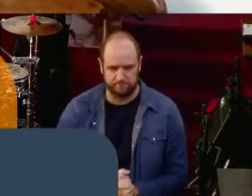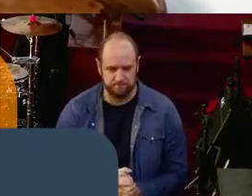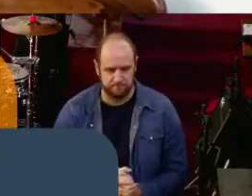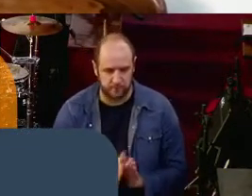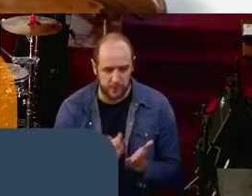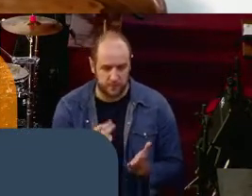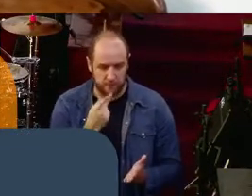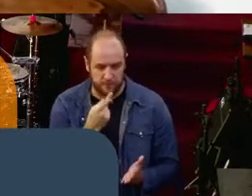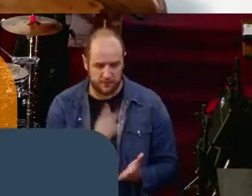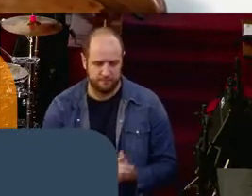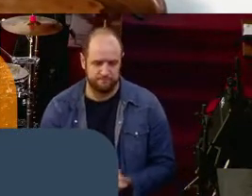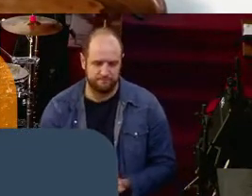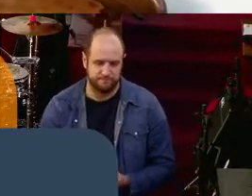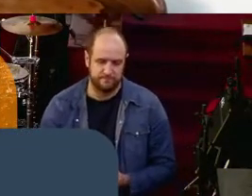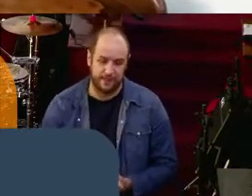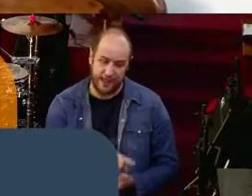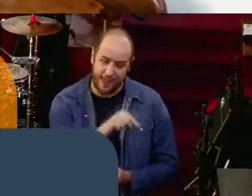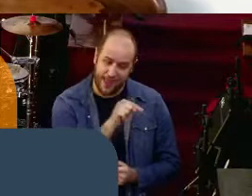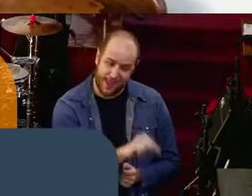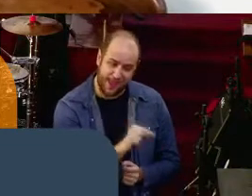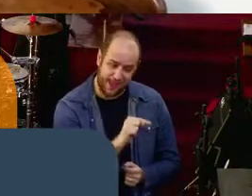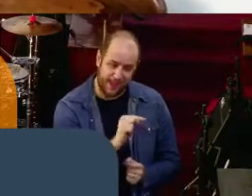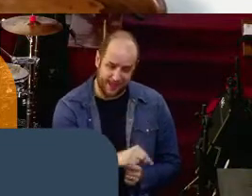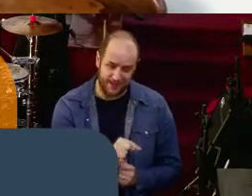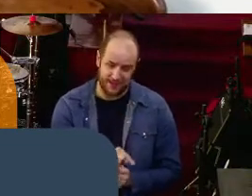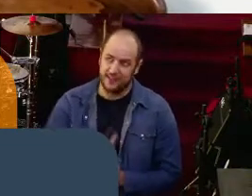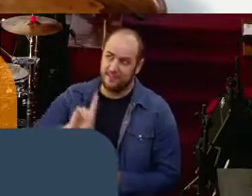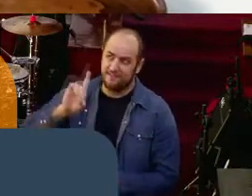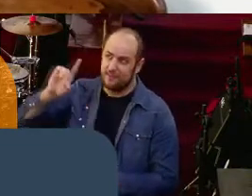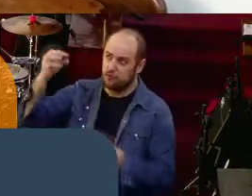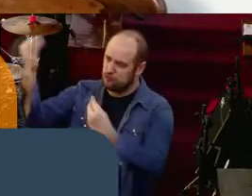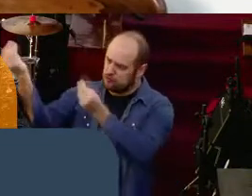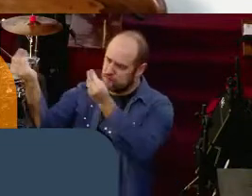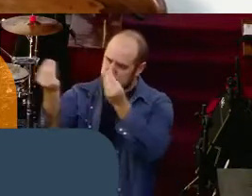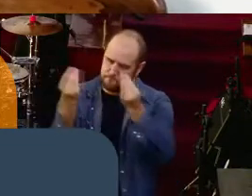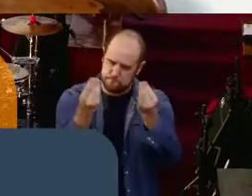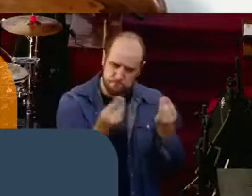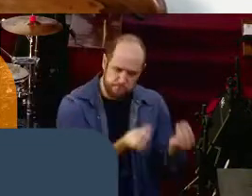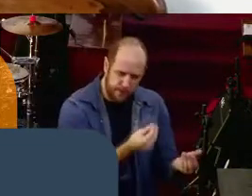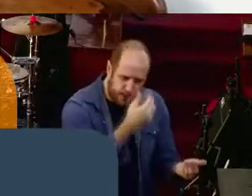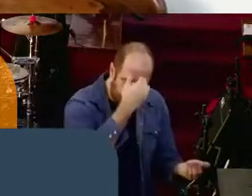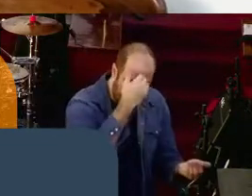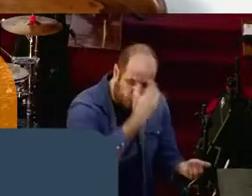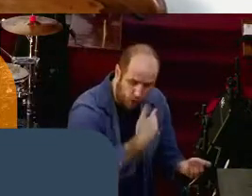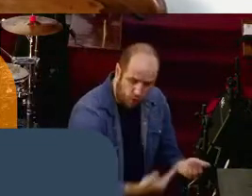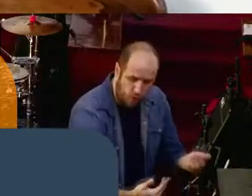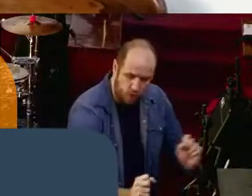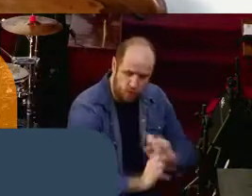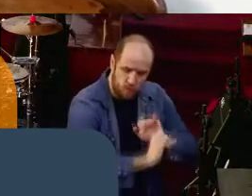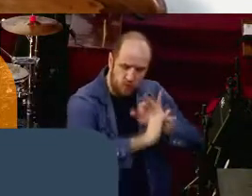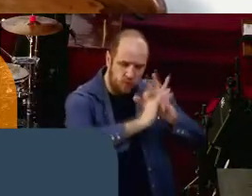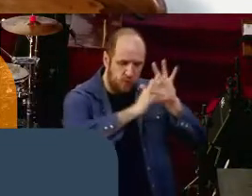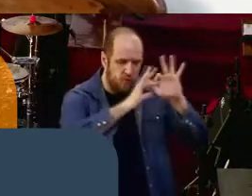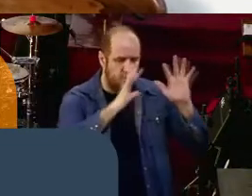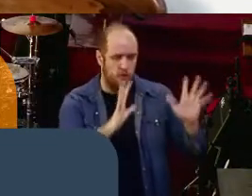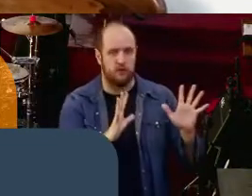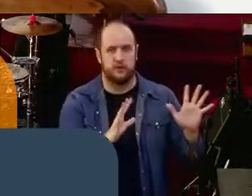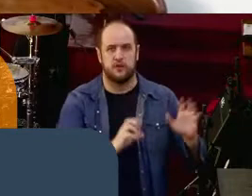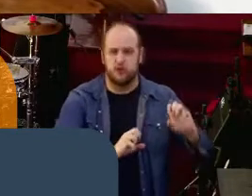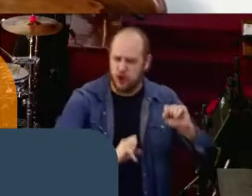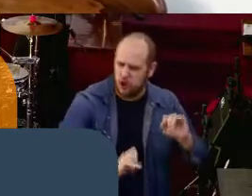ele recebeu da parte de Deus Pai honra e glória, quando pela